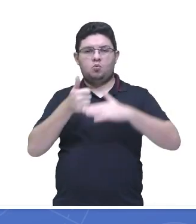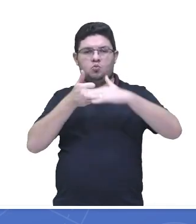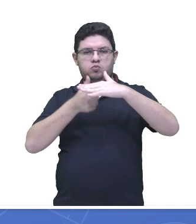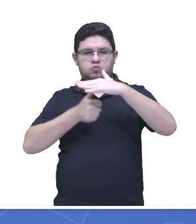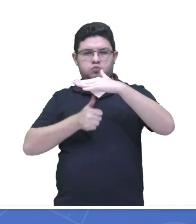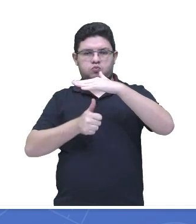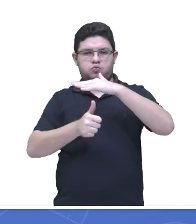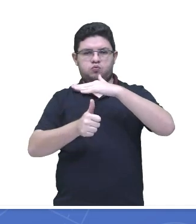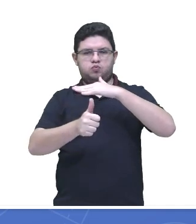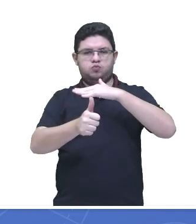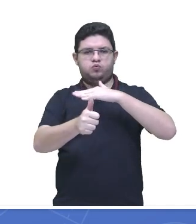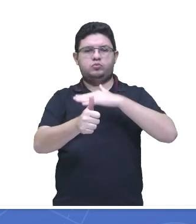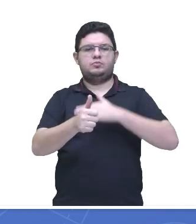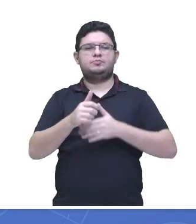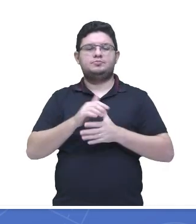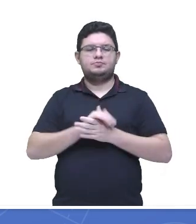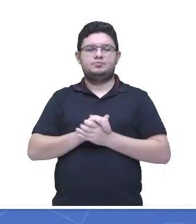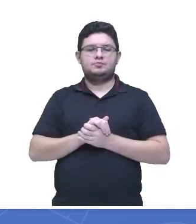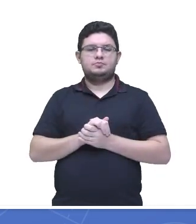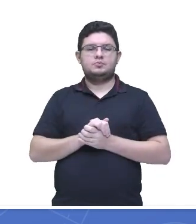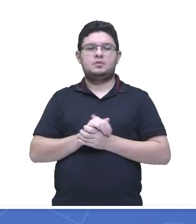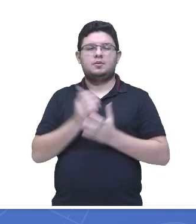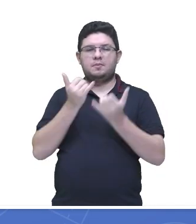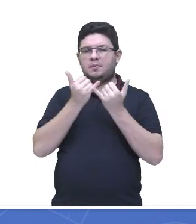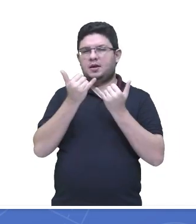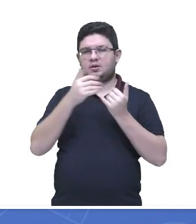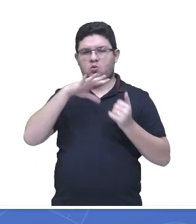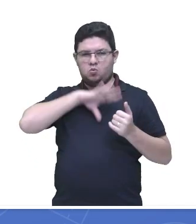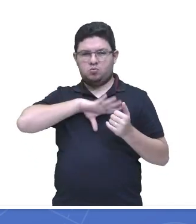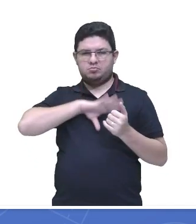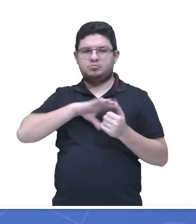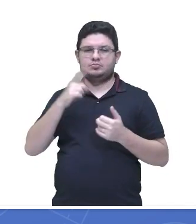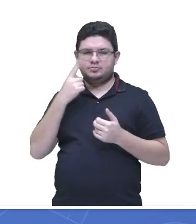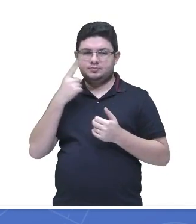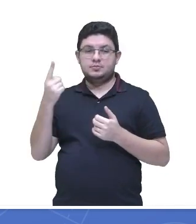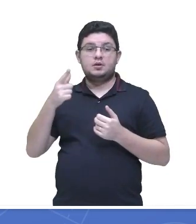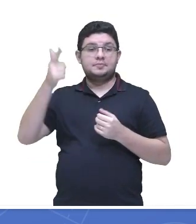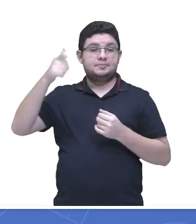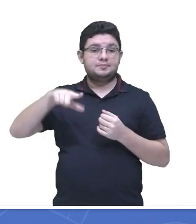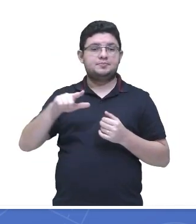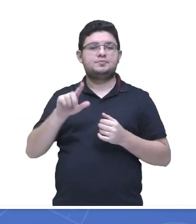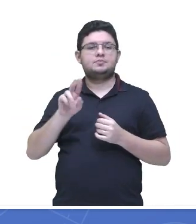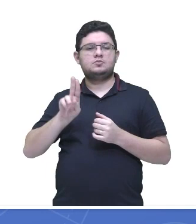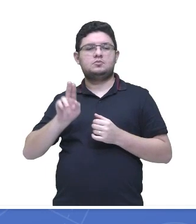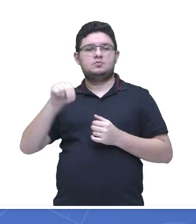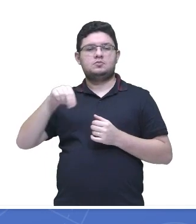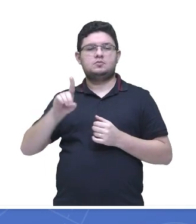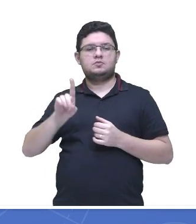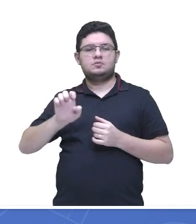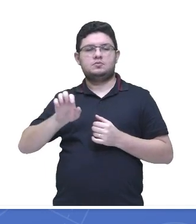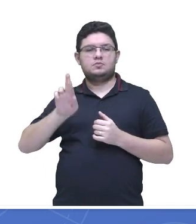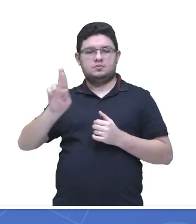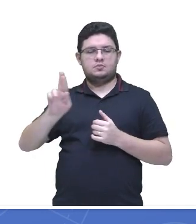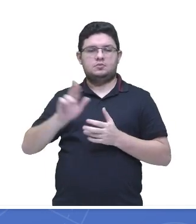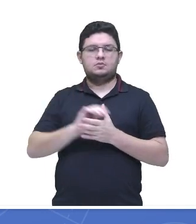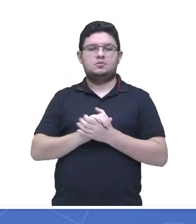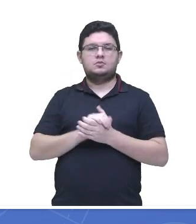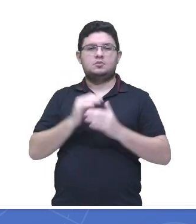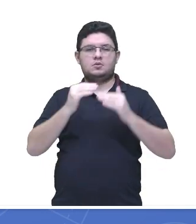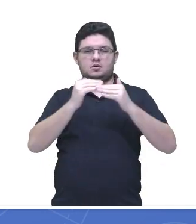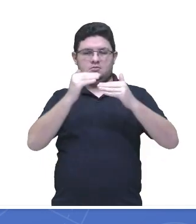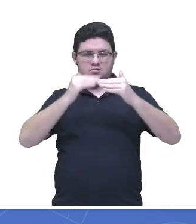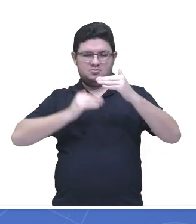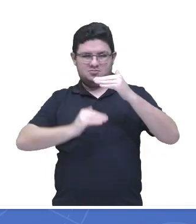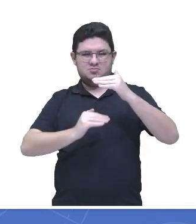português. Vejam aqui mais prefixos indicando direção, under, que é